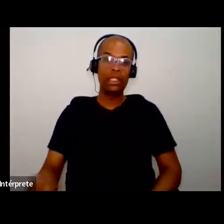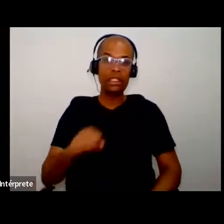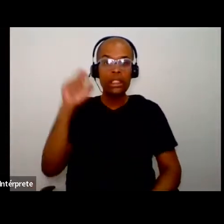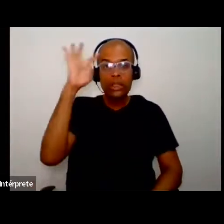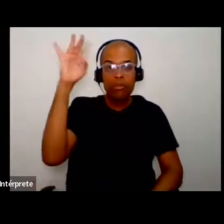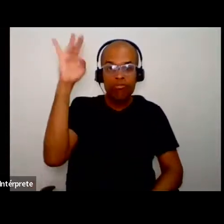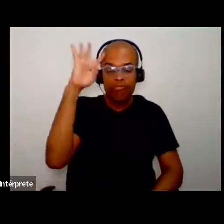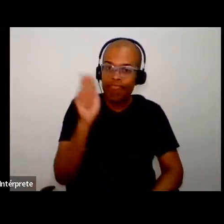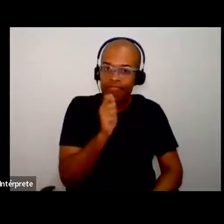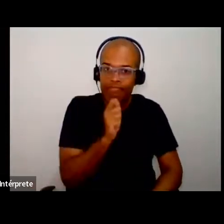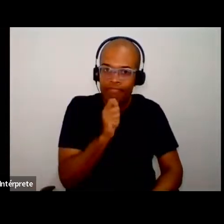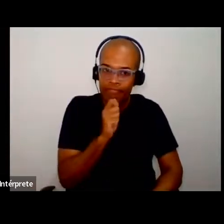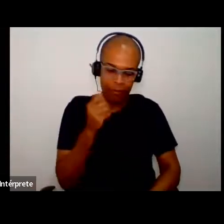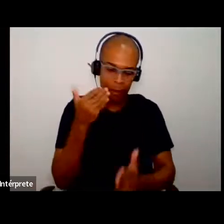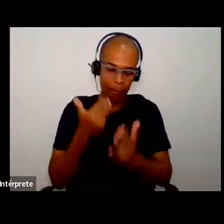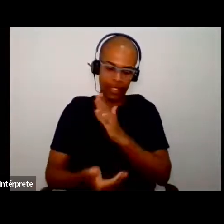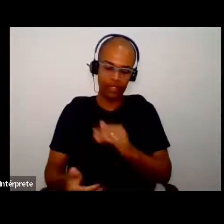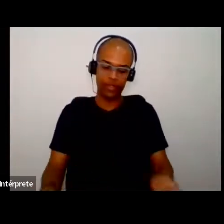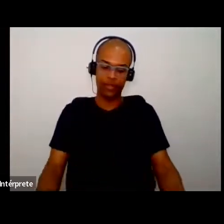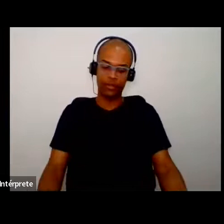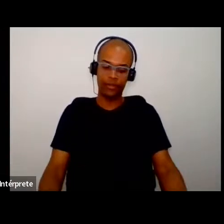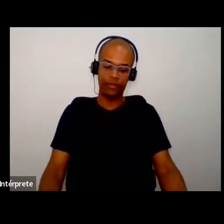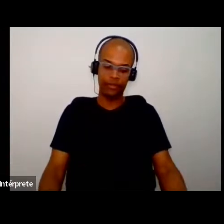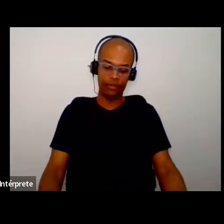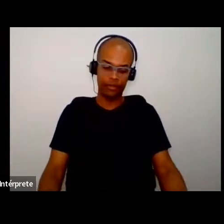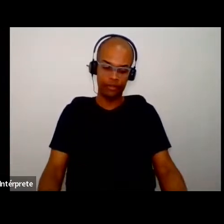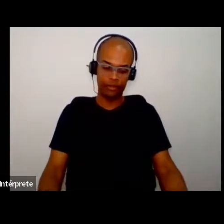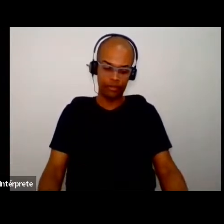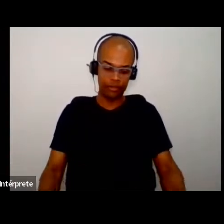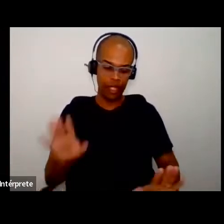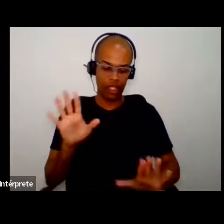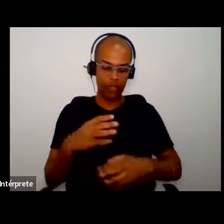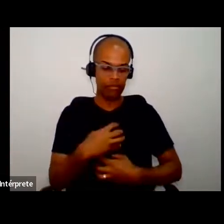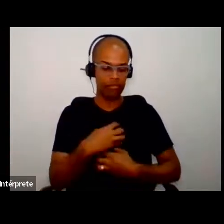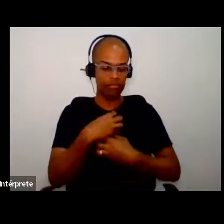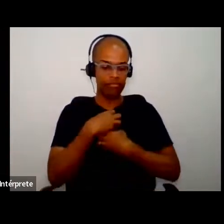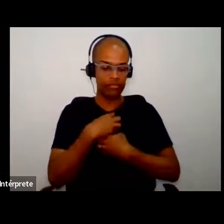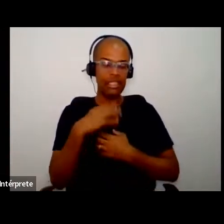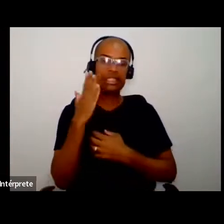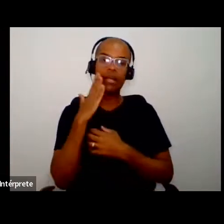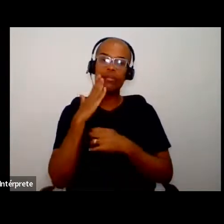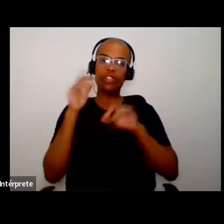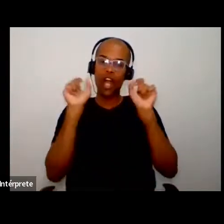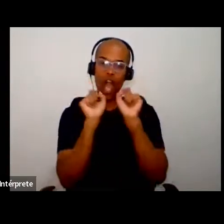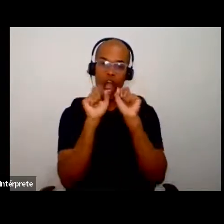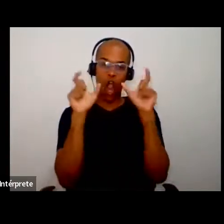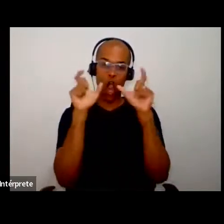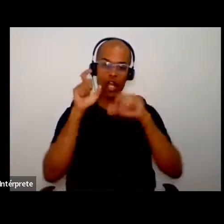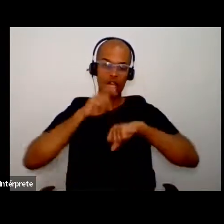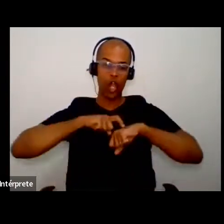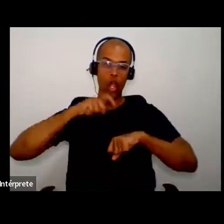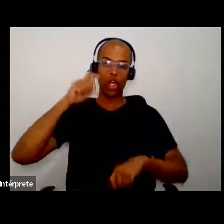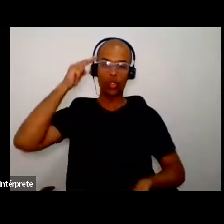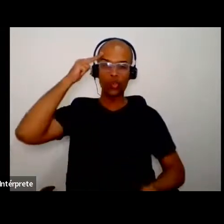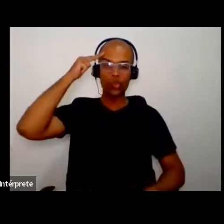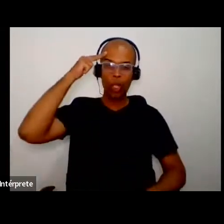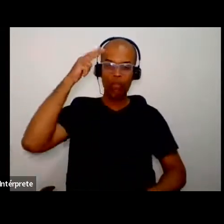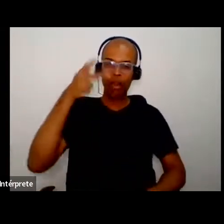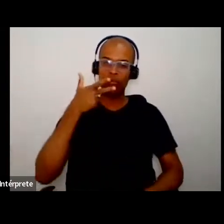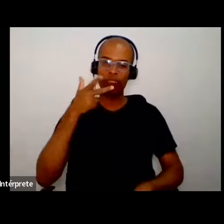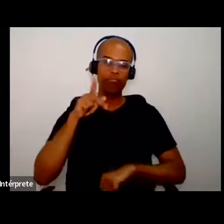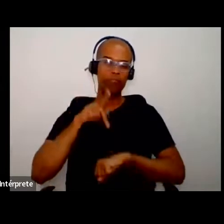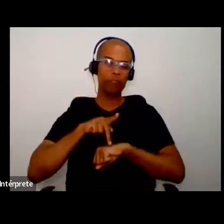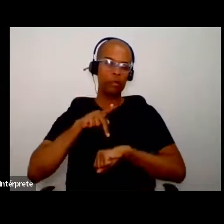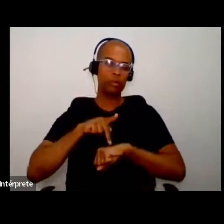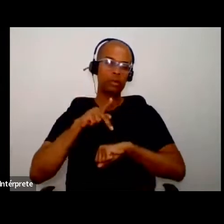né? Às vezes eu tenho aquela sensação, sabe quando você acorda de um sonho porque você fala assim, não, isso é tão absurdo que eu sei que é um